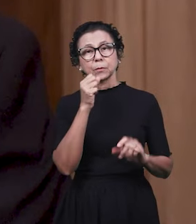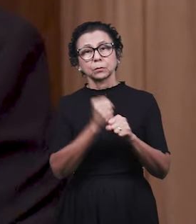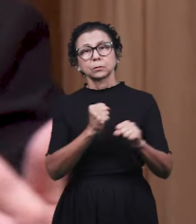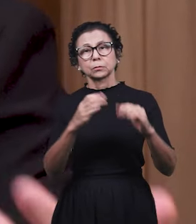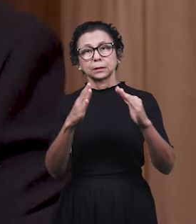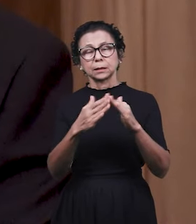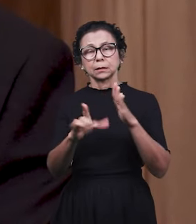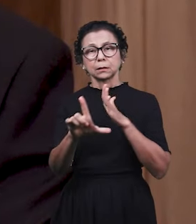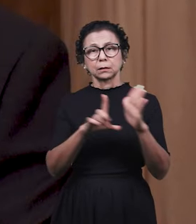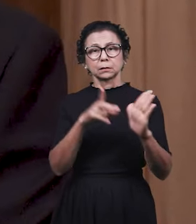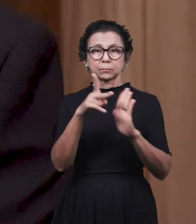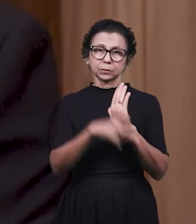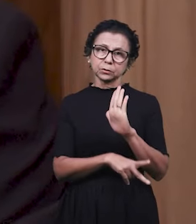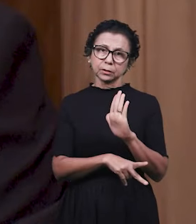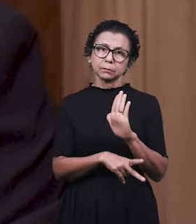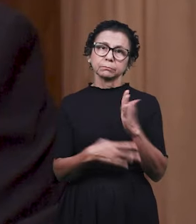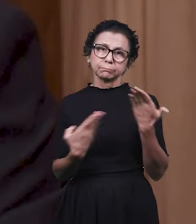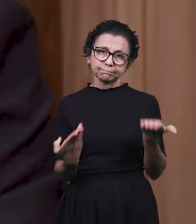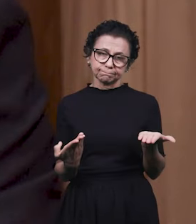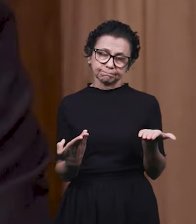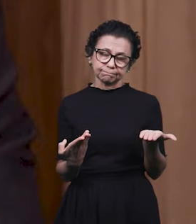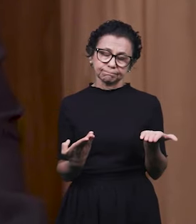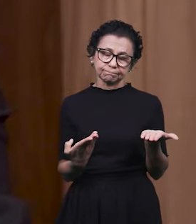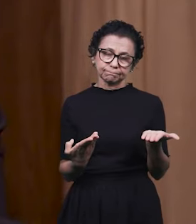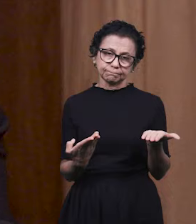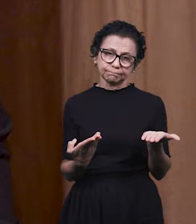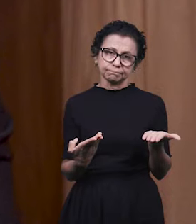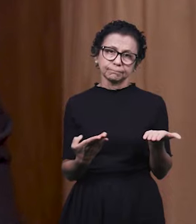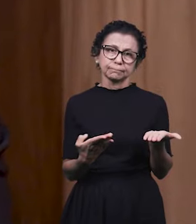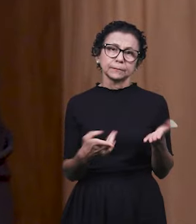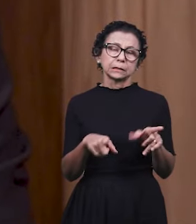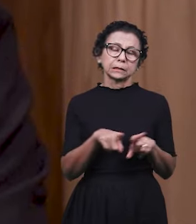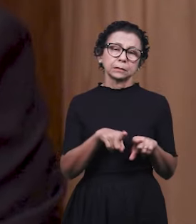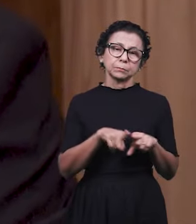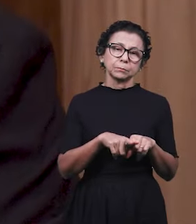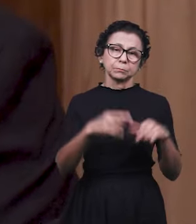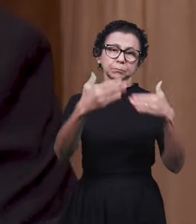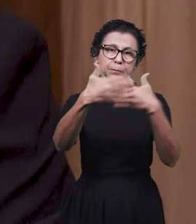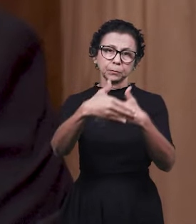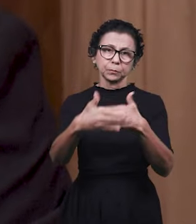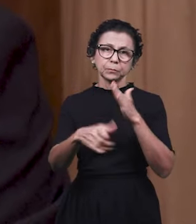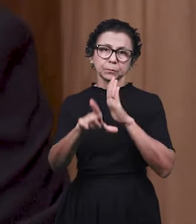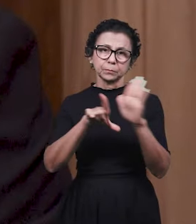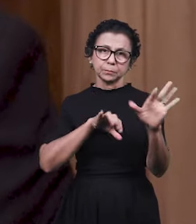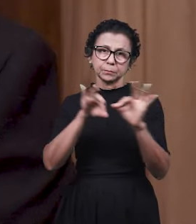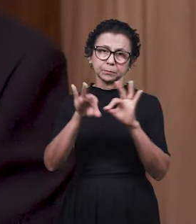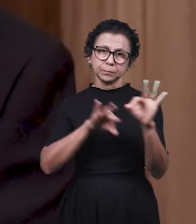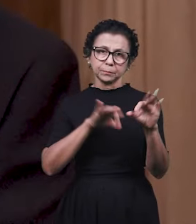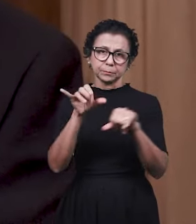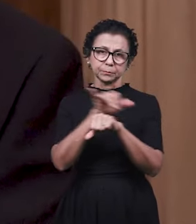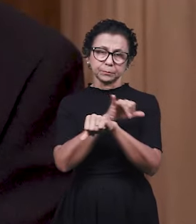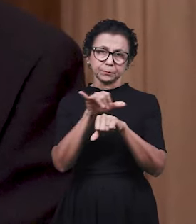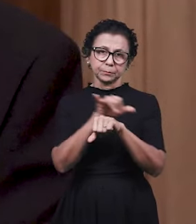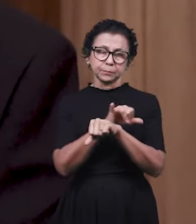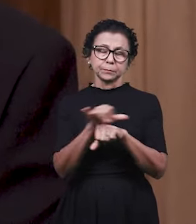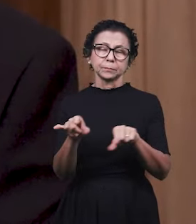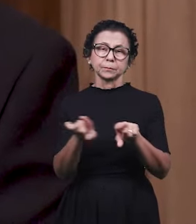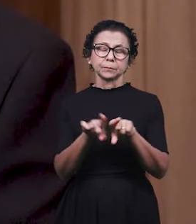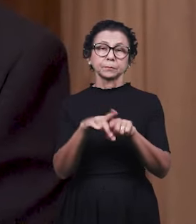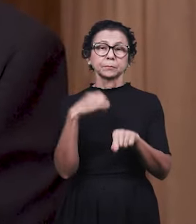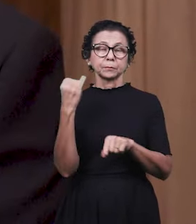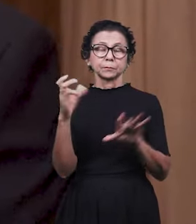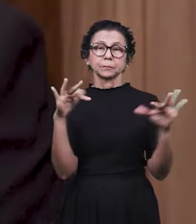casa sem um planejamento. Assim como ir bem numa prova, é fundamental o planejamento. Mas é importante também que os pais ajudem